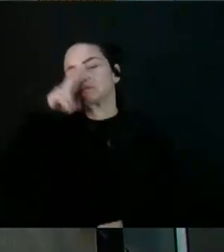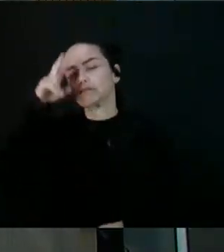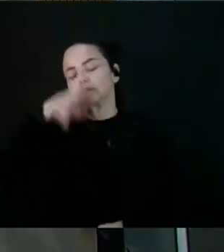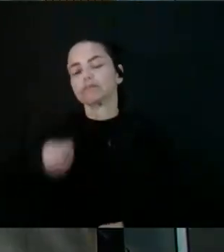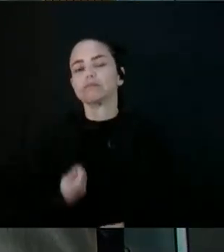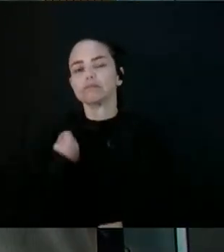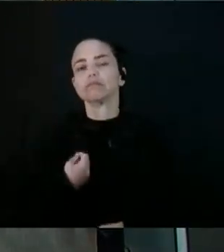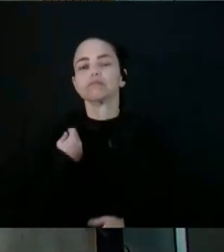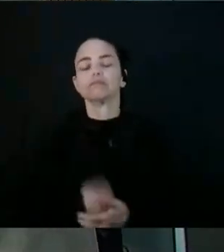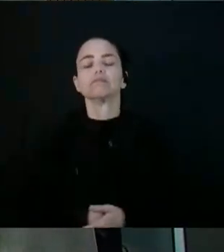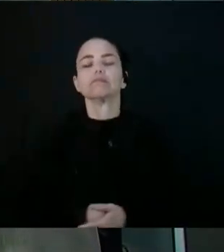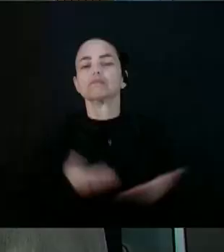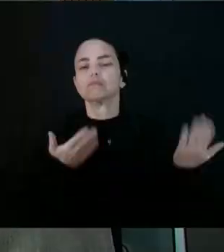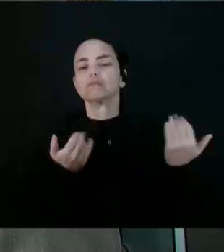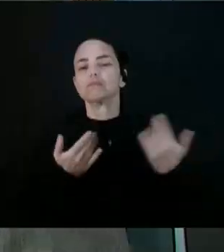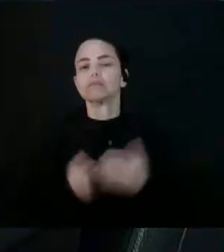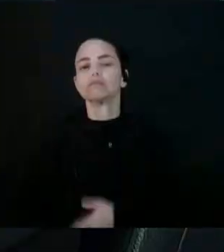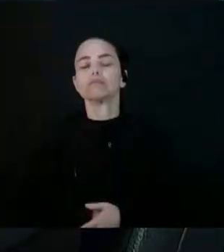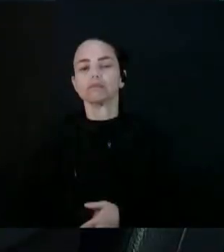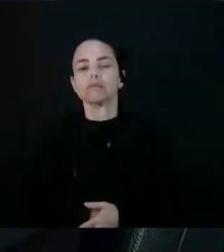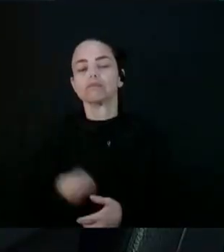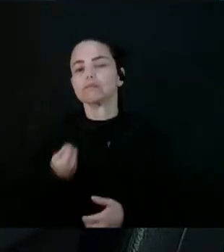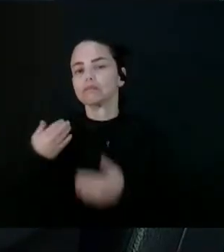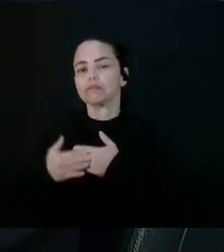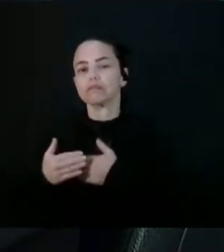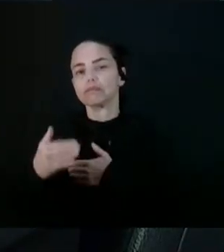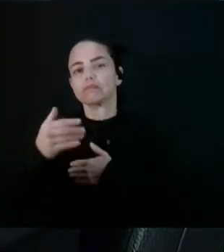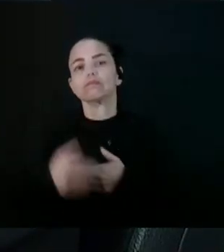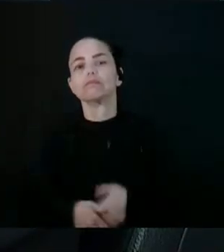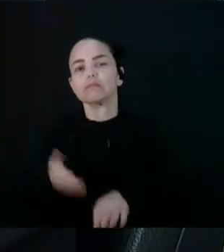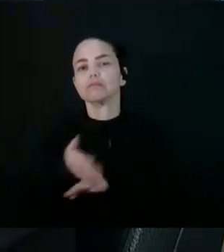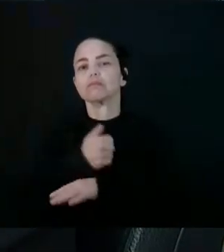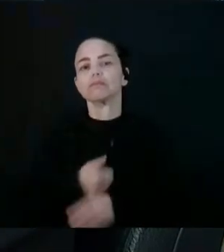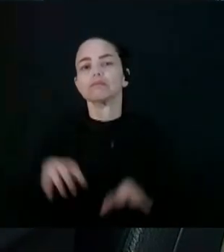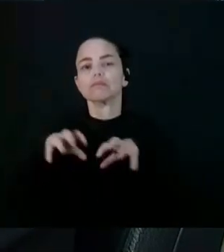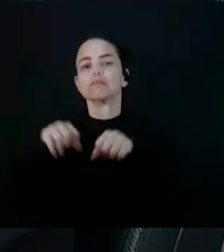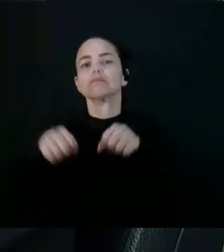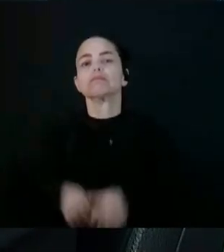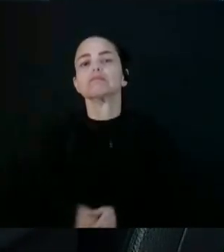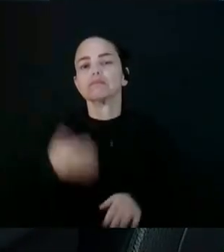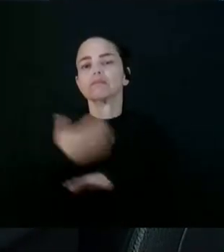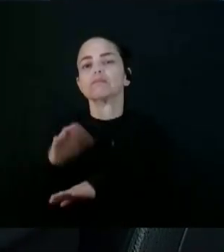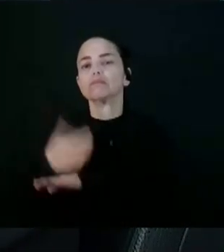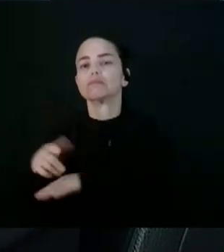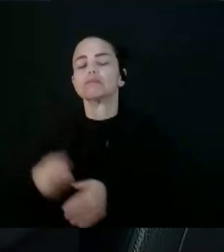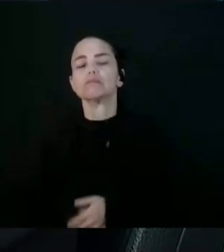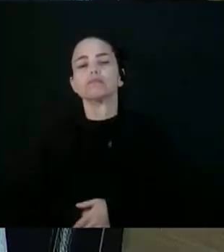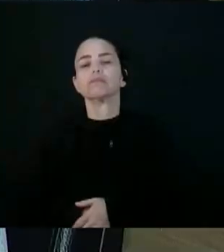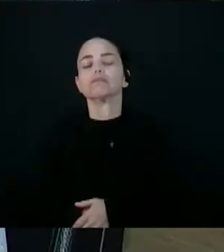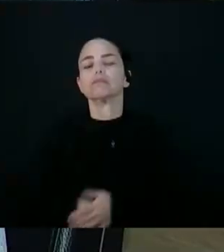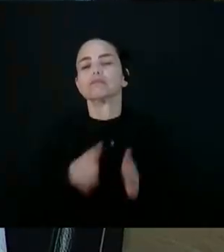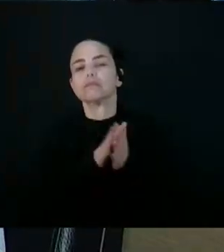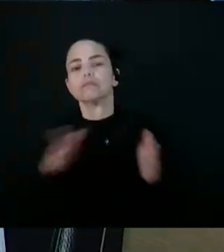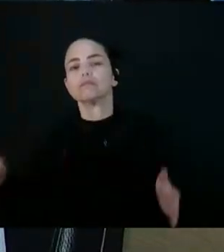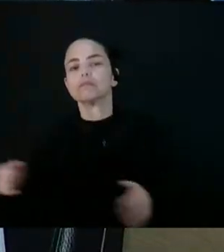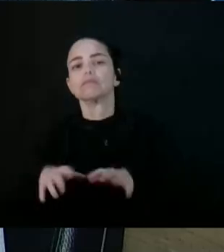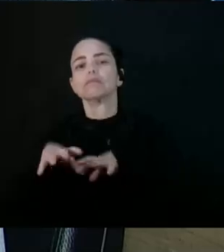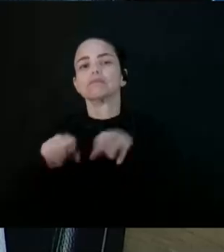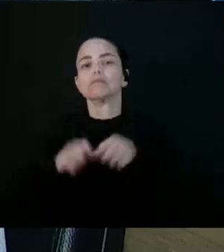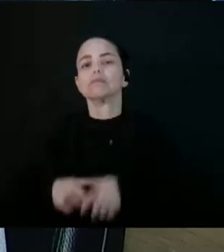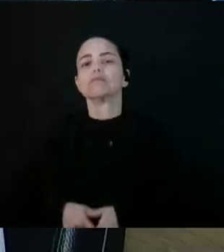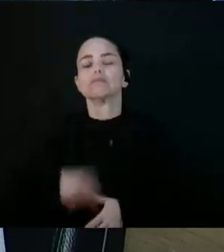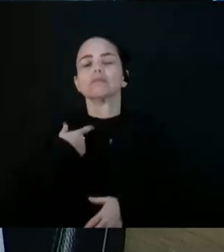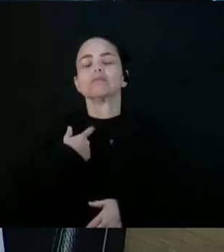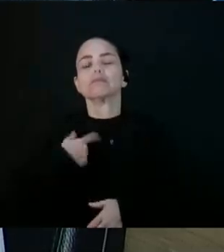jovens, sem dúvida para a vida inteira deles. Antes da posse, os participantes passaram por uma etapa de formação realizada entre março